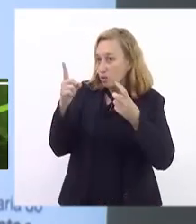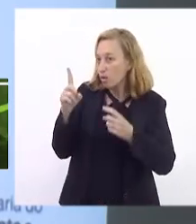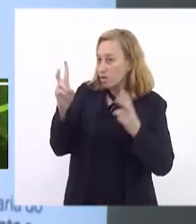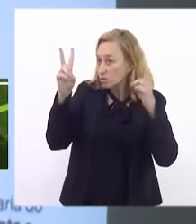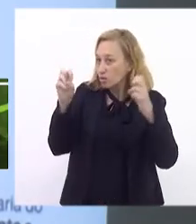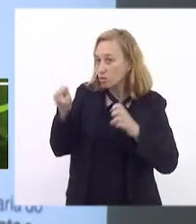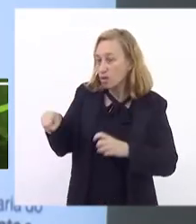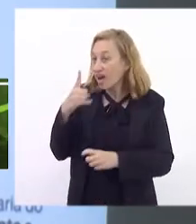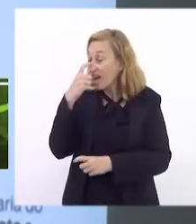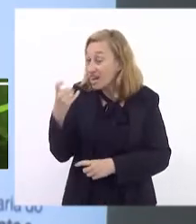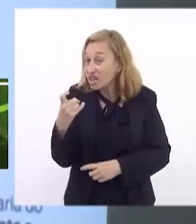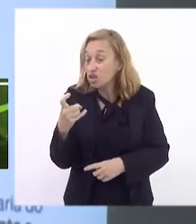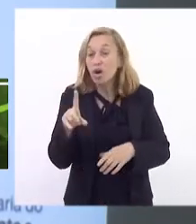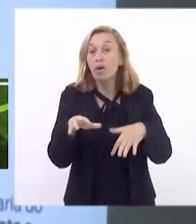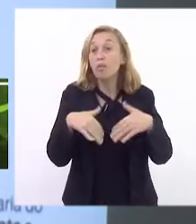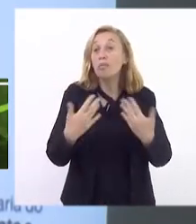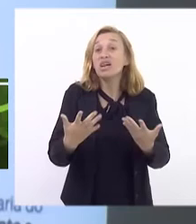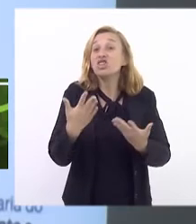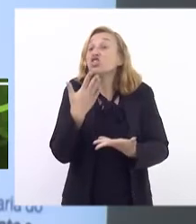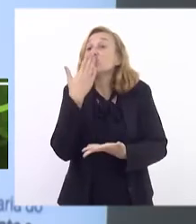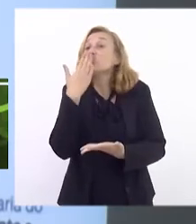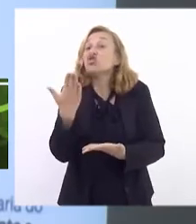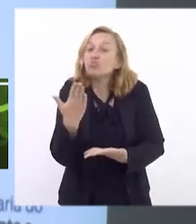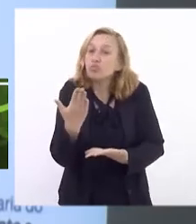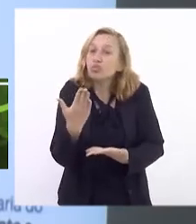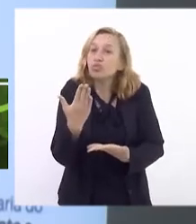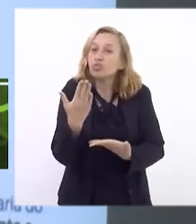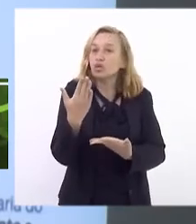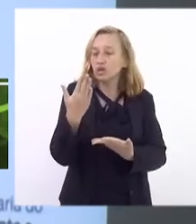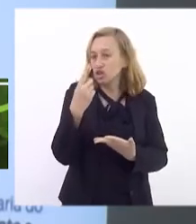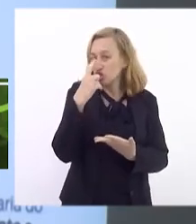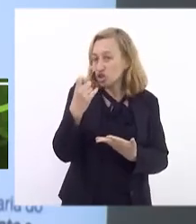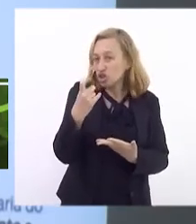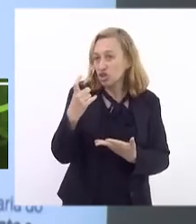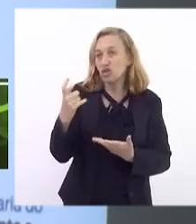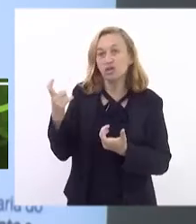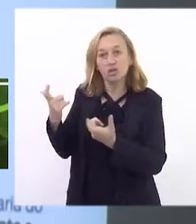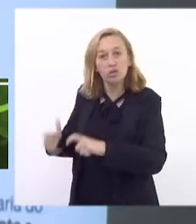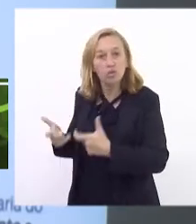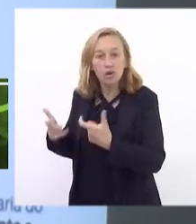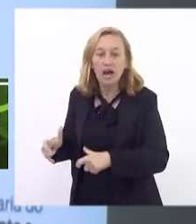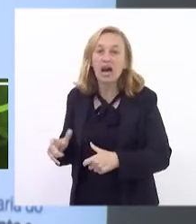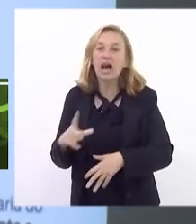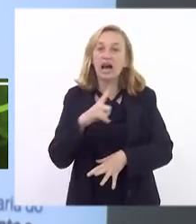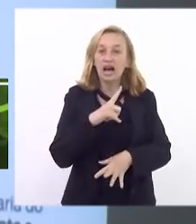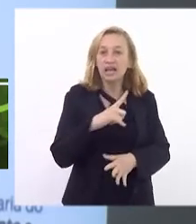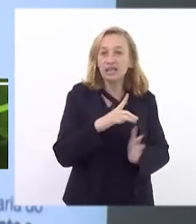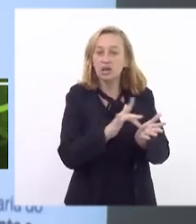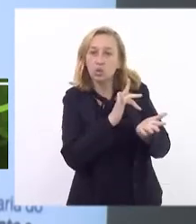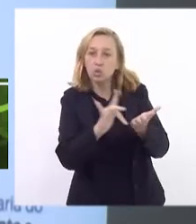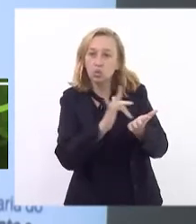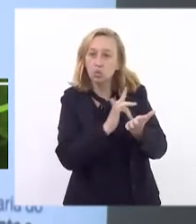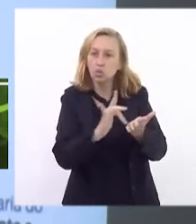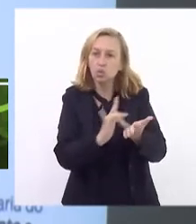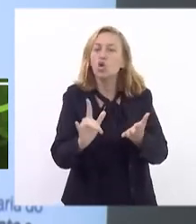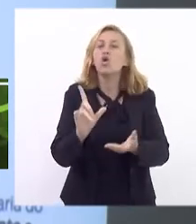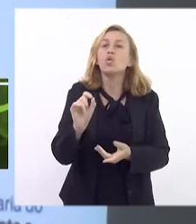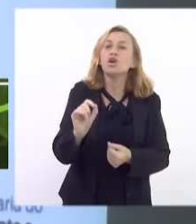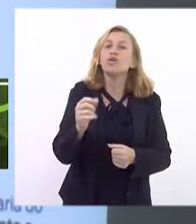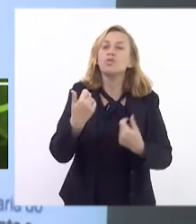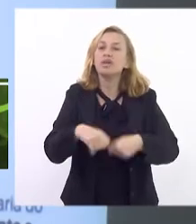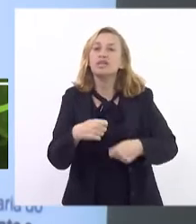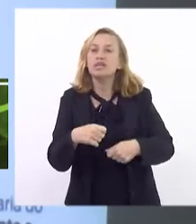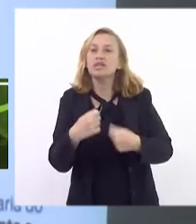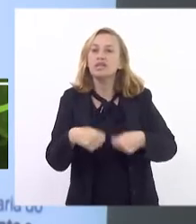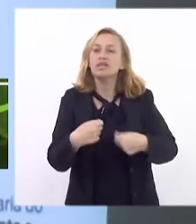Ok, mas é lixo o quê? Que tipo de resíduo que tem naquele local? Ah, tem eletroeletrônico. Então, o que precisa ser feito